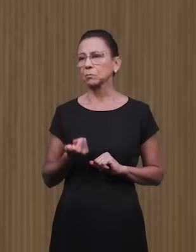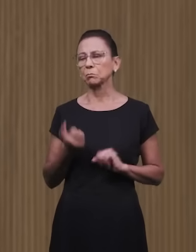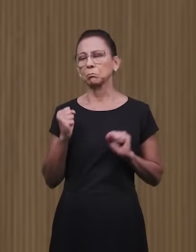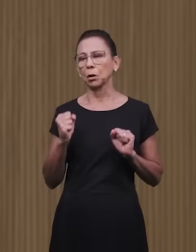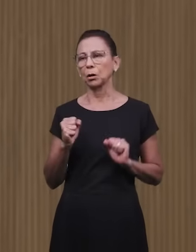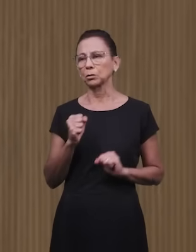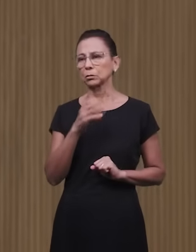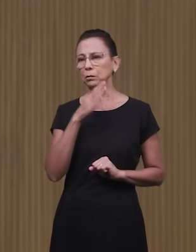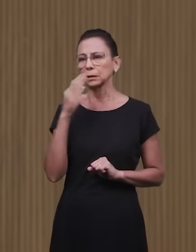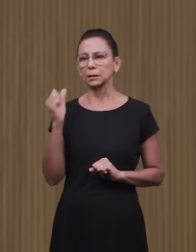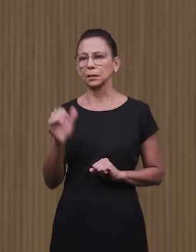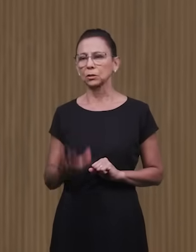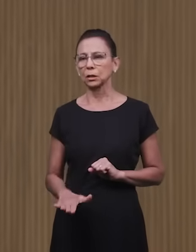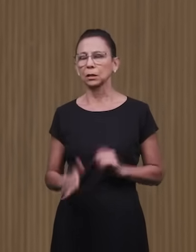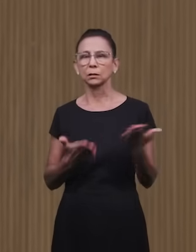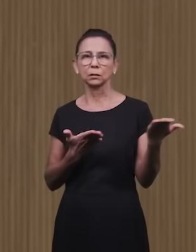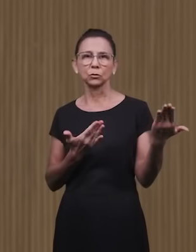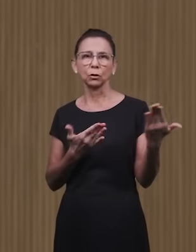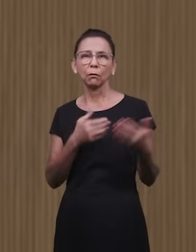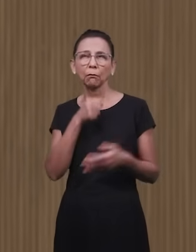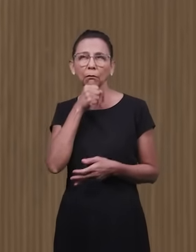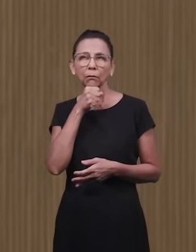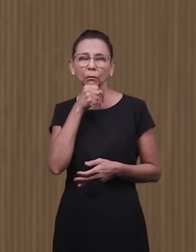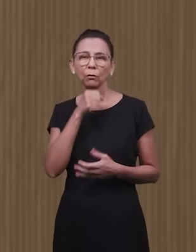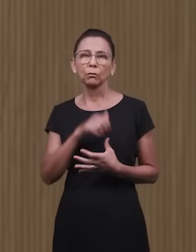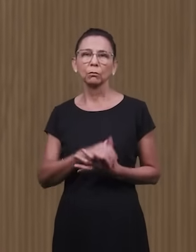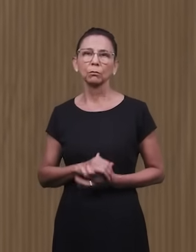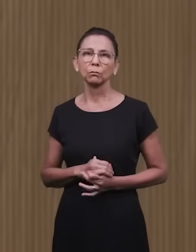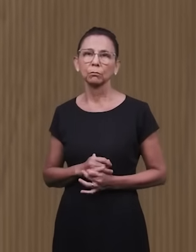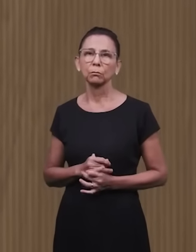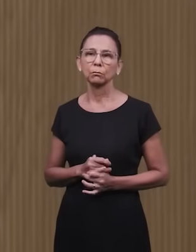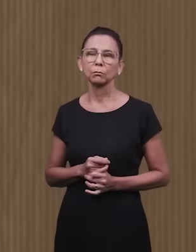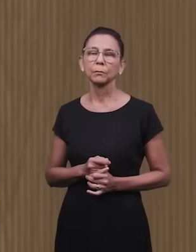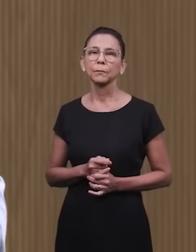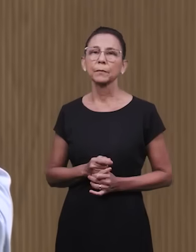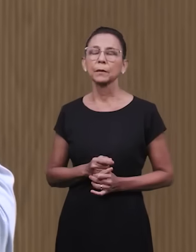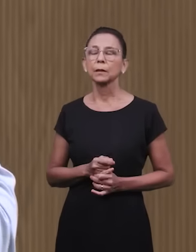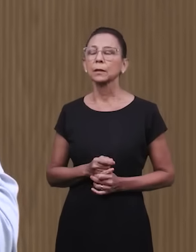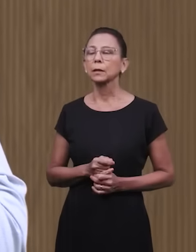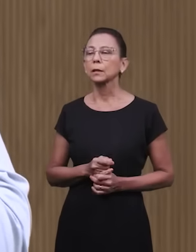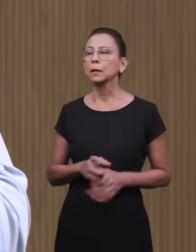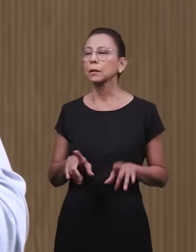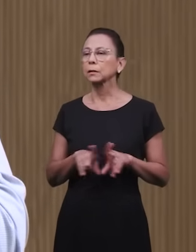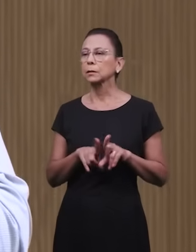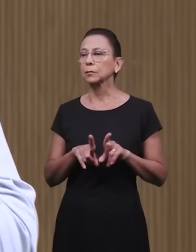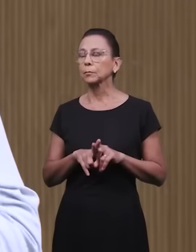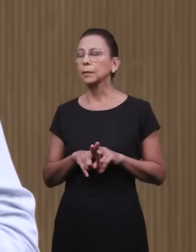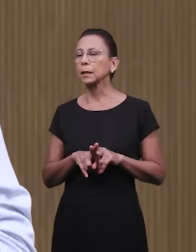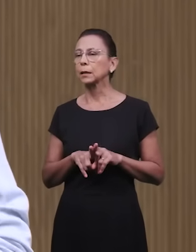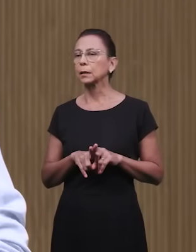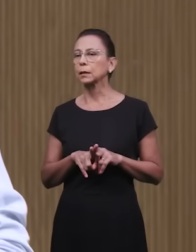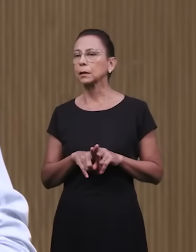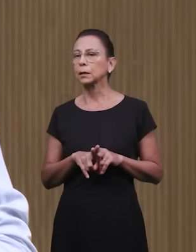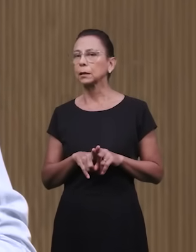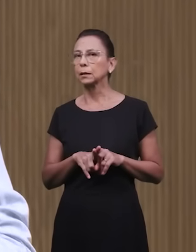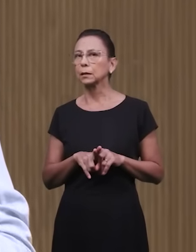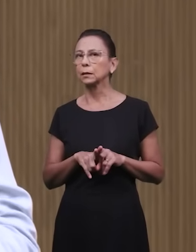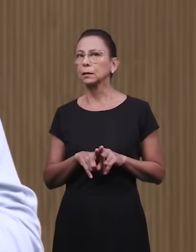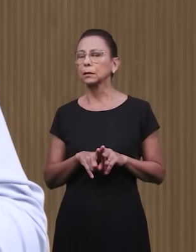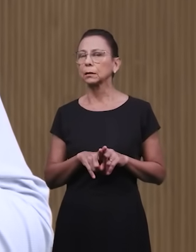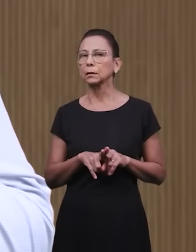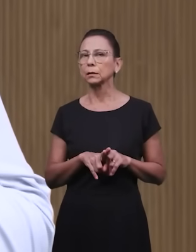dela? Criança, adolescente, jovem, idoso. Eu tenho também mais uma pergunta